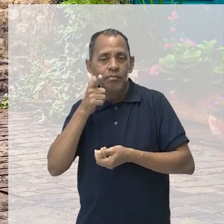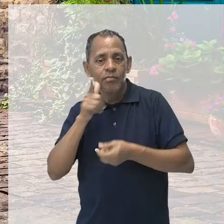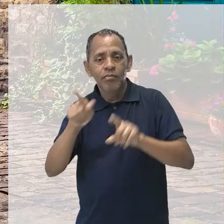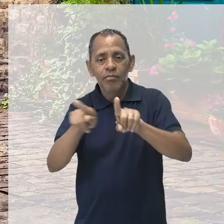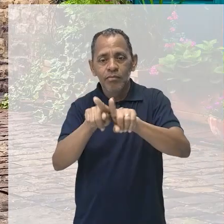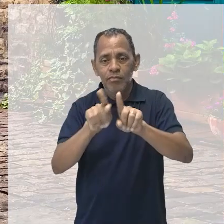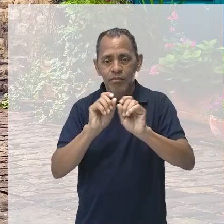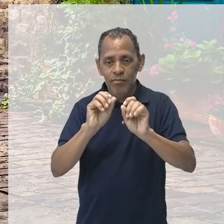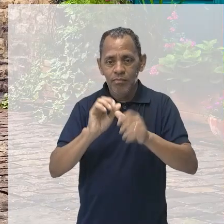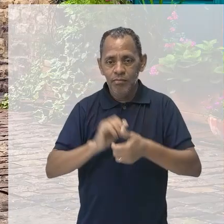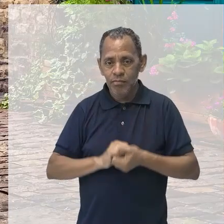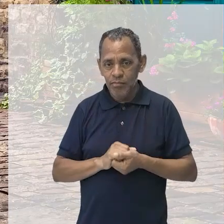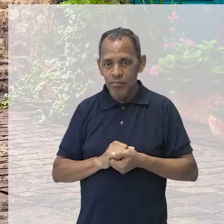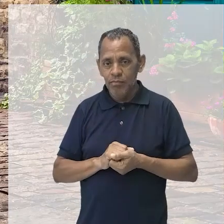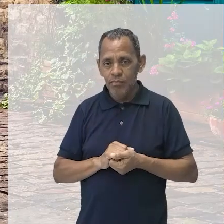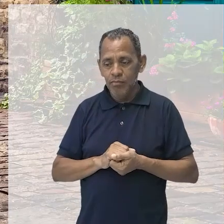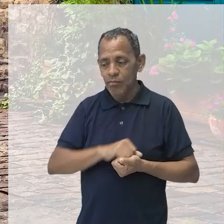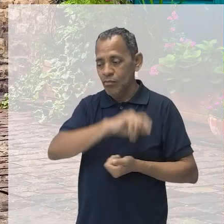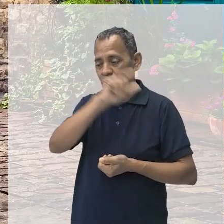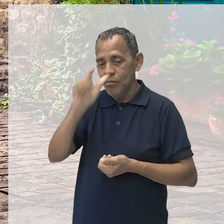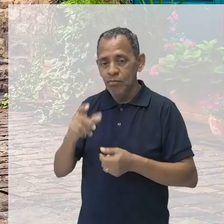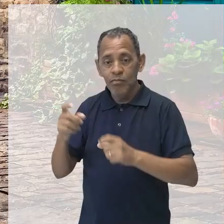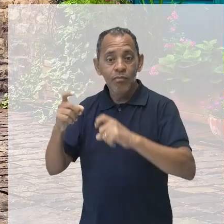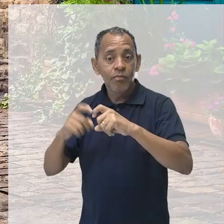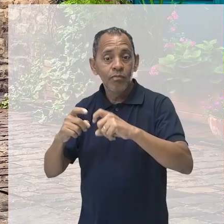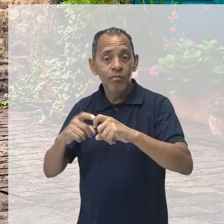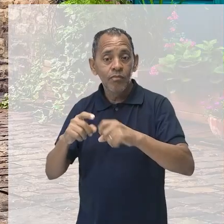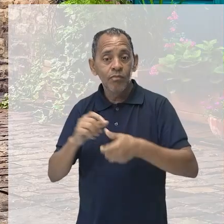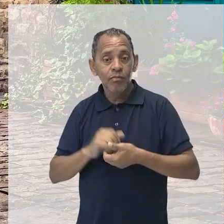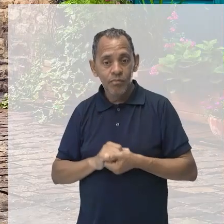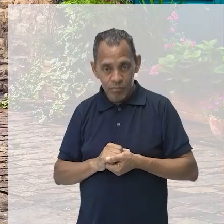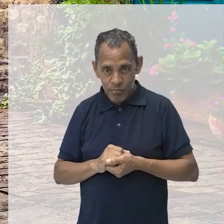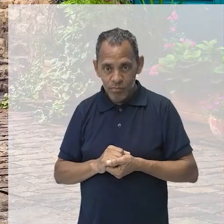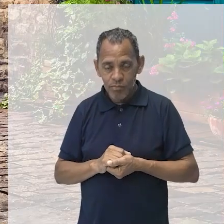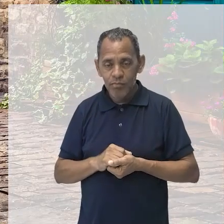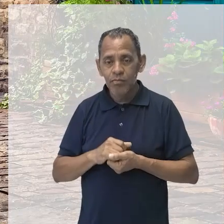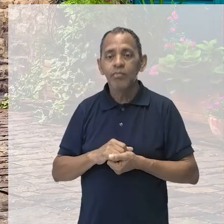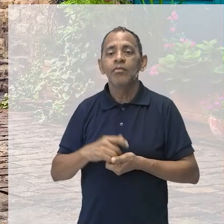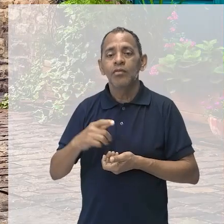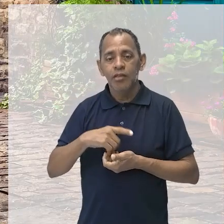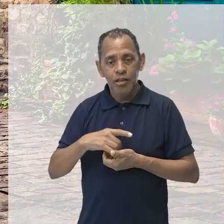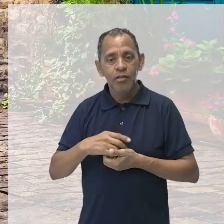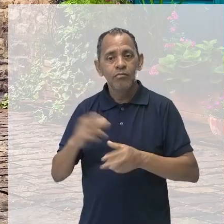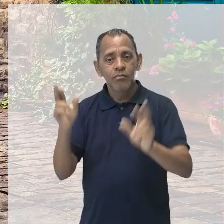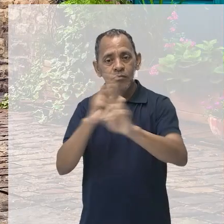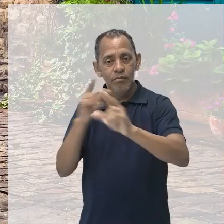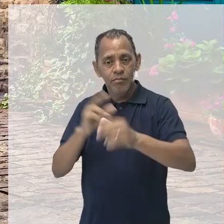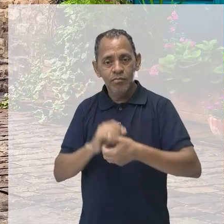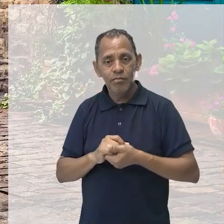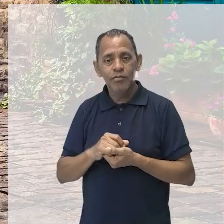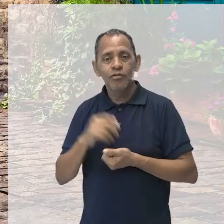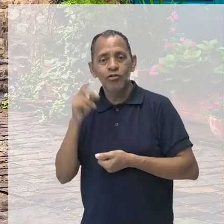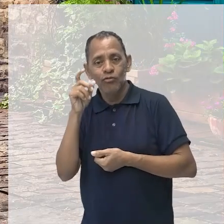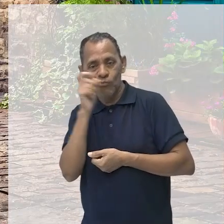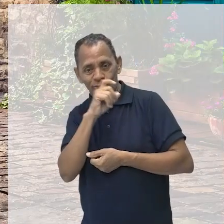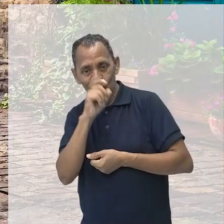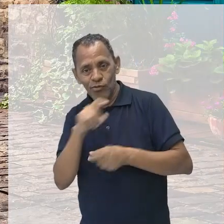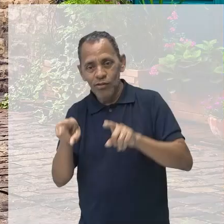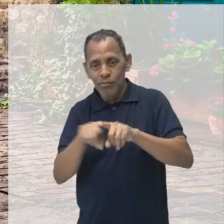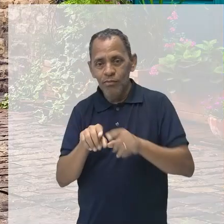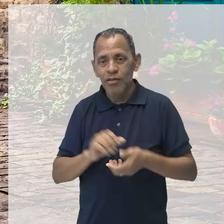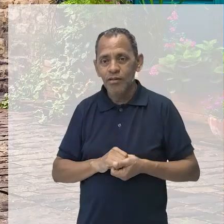E o outro era o Dottore, que tem uma visível relação com o médico charlatão. Esse personagem é